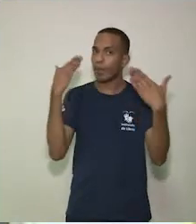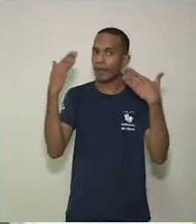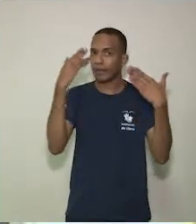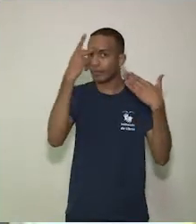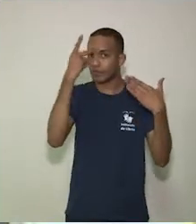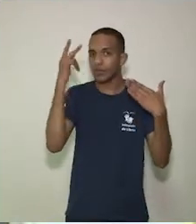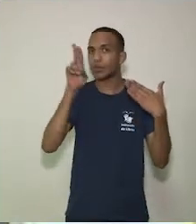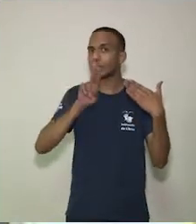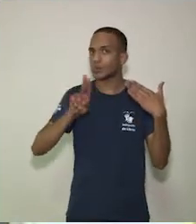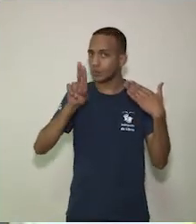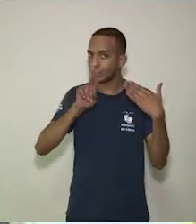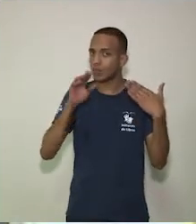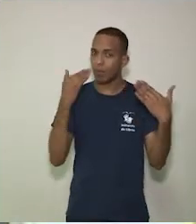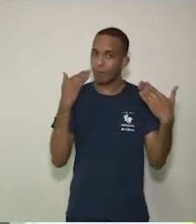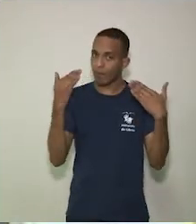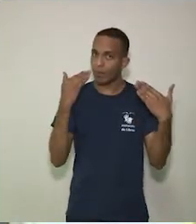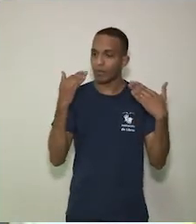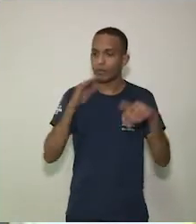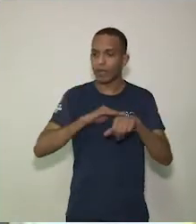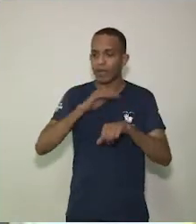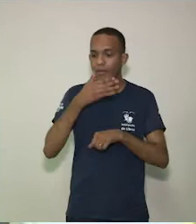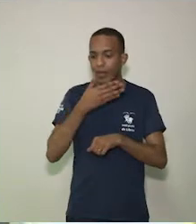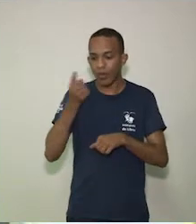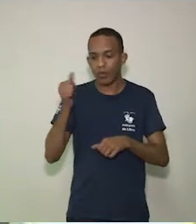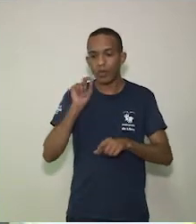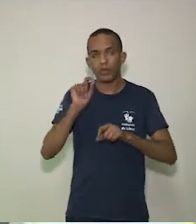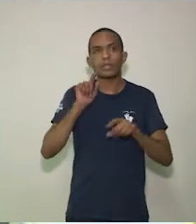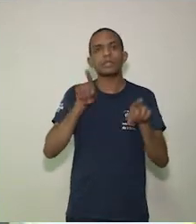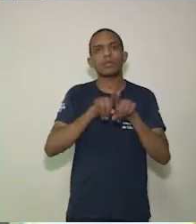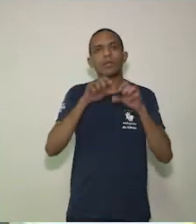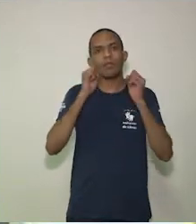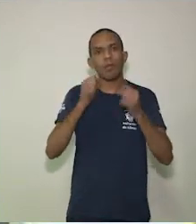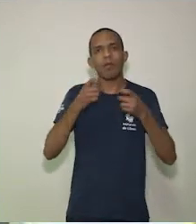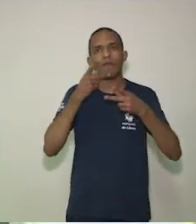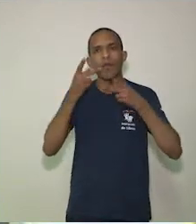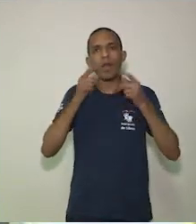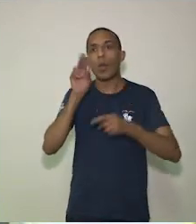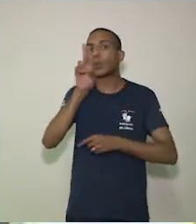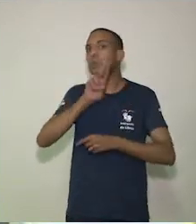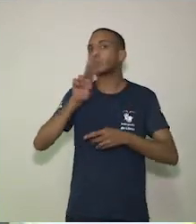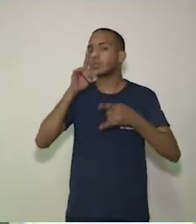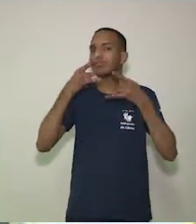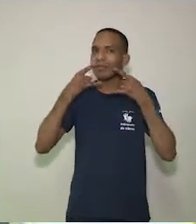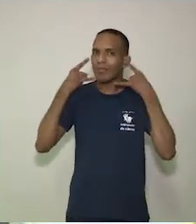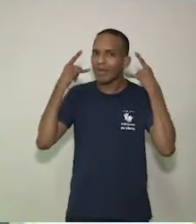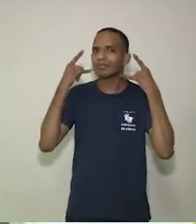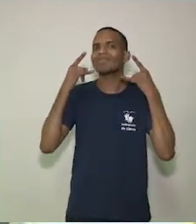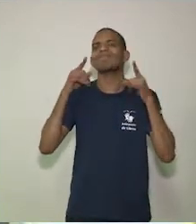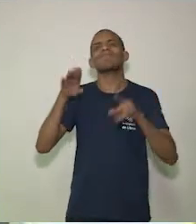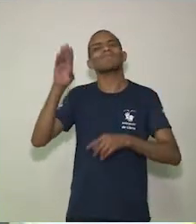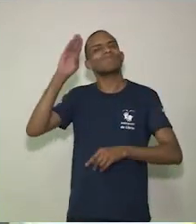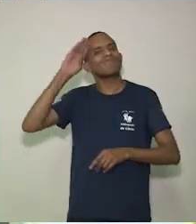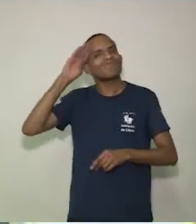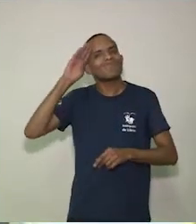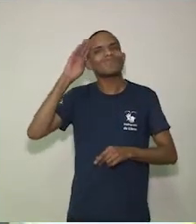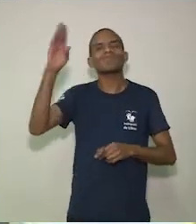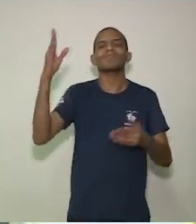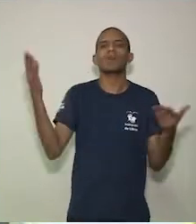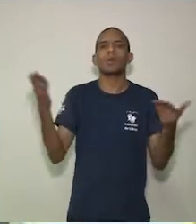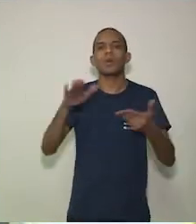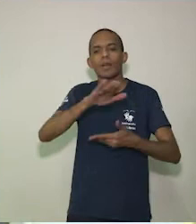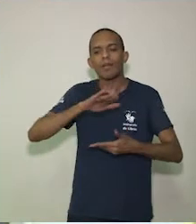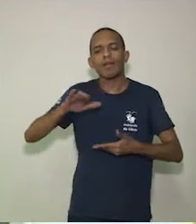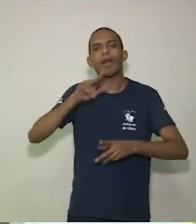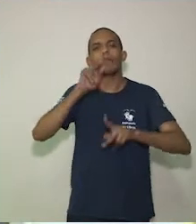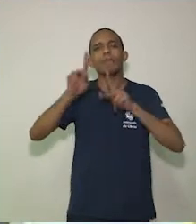àqueles que utilizam máscara. Então, é possível afirmar que o uso da máscara, pela parte majoritária da